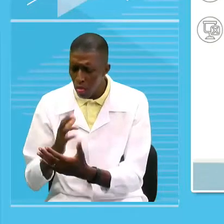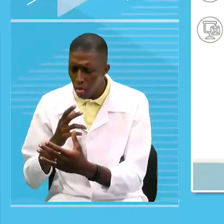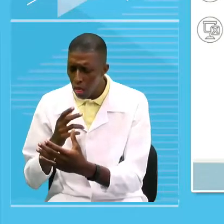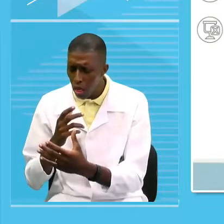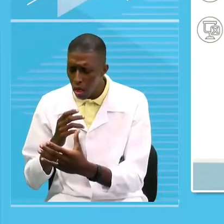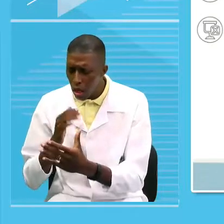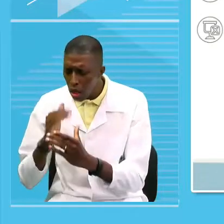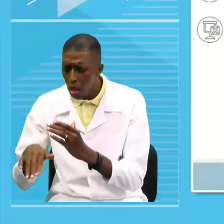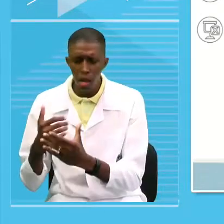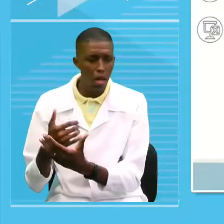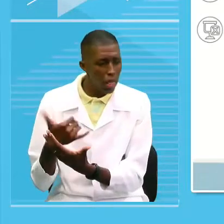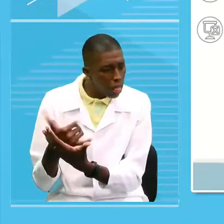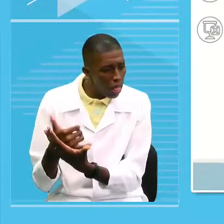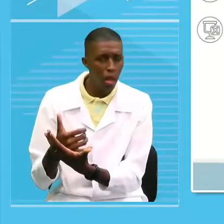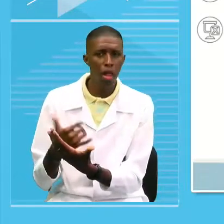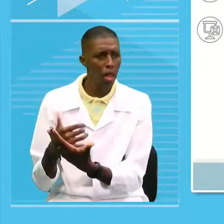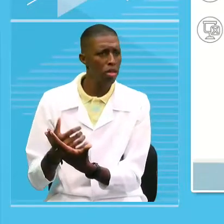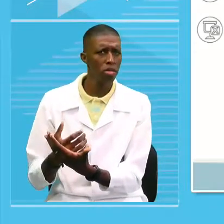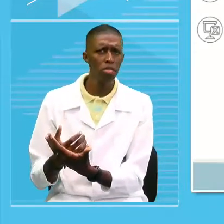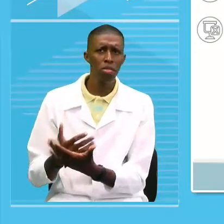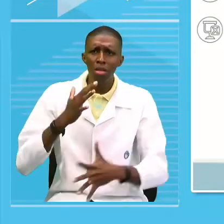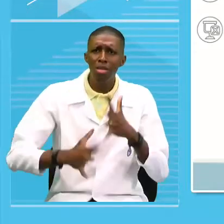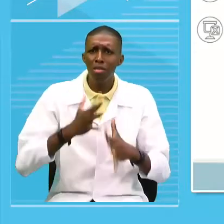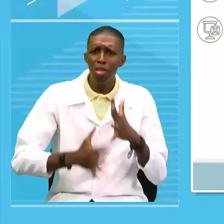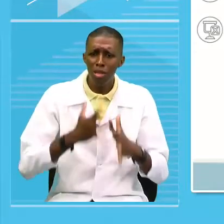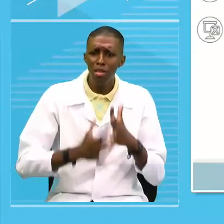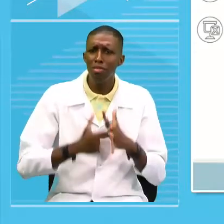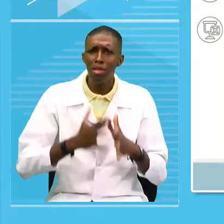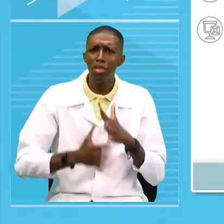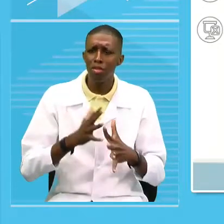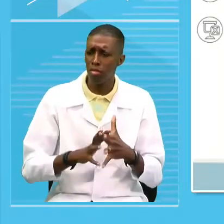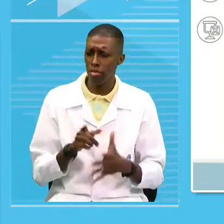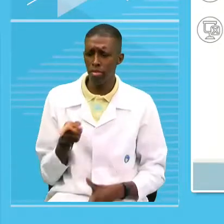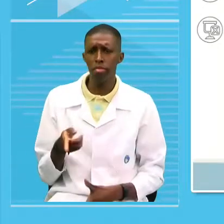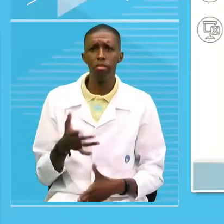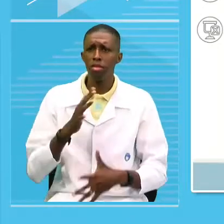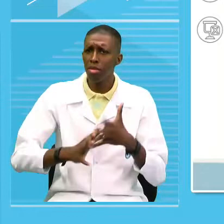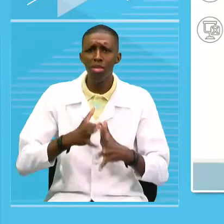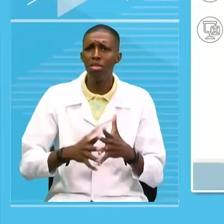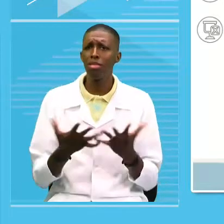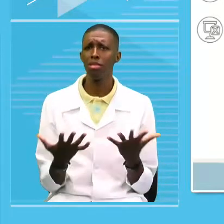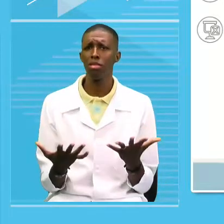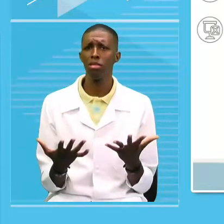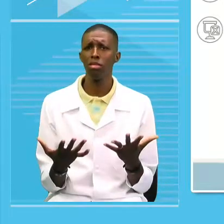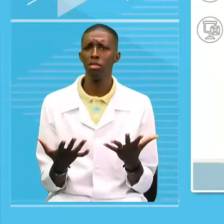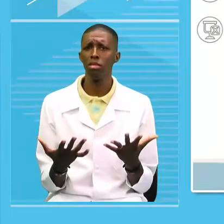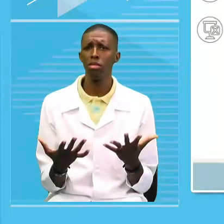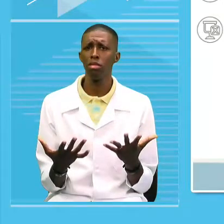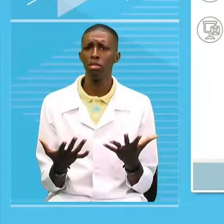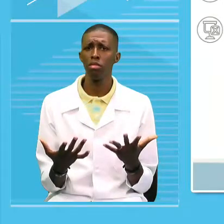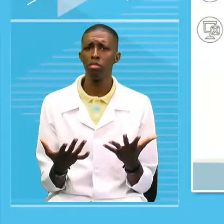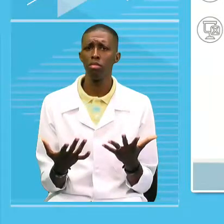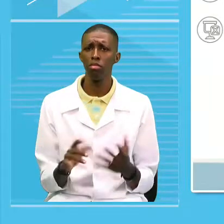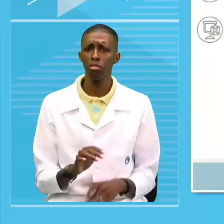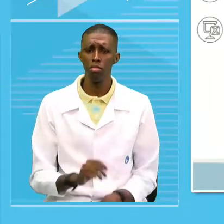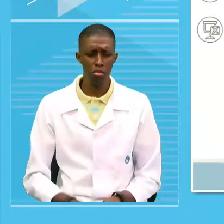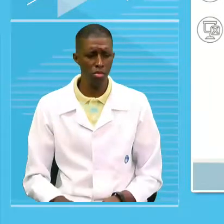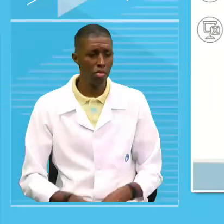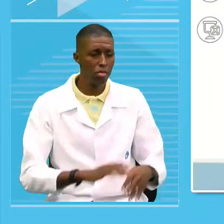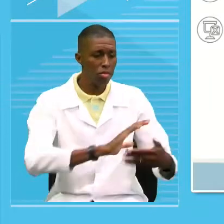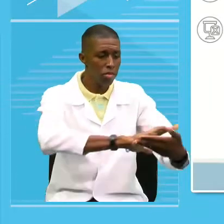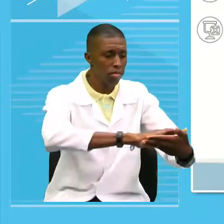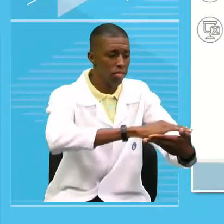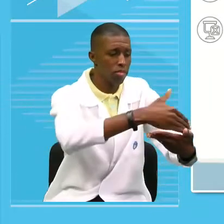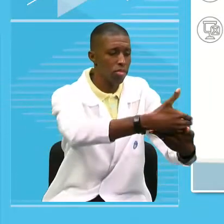e imediatamente eu tenho que responder ali na mesma hora porque senão eu né e